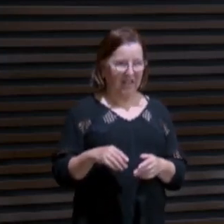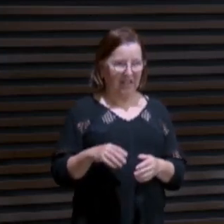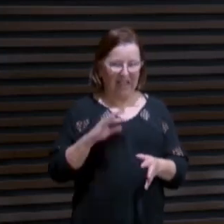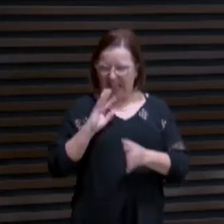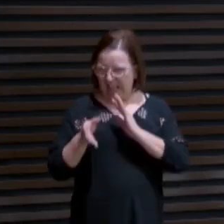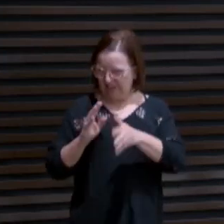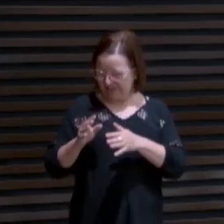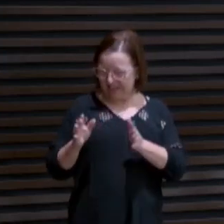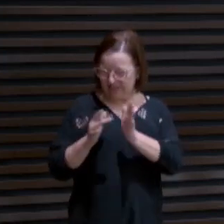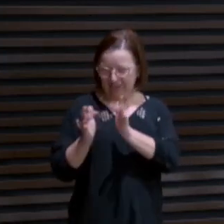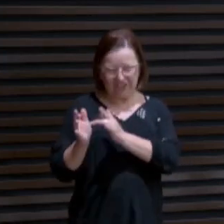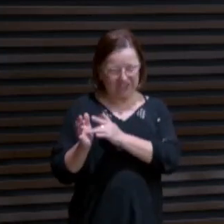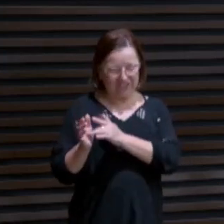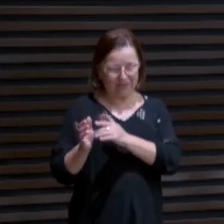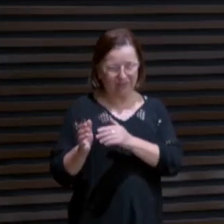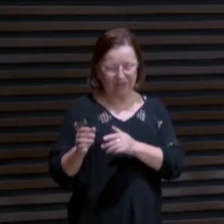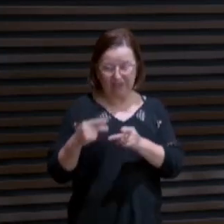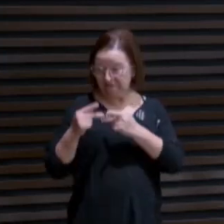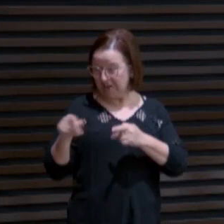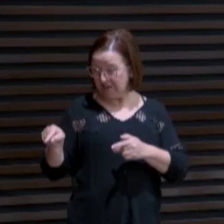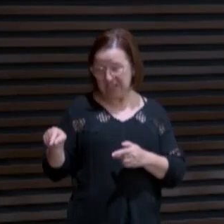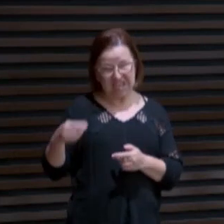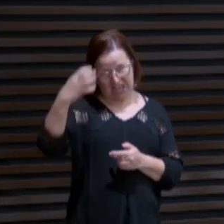é contra César, você tem que ser